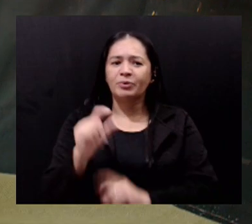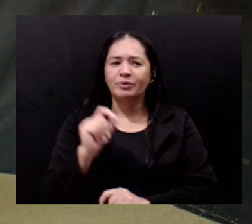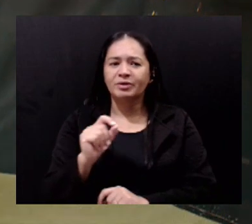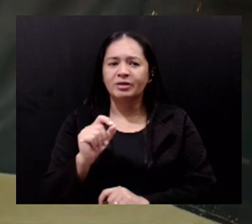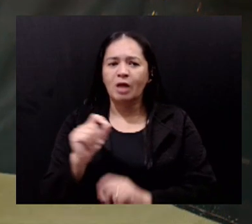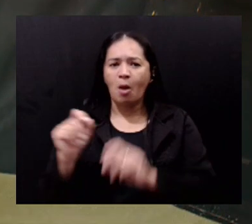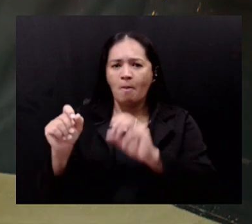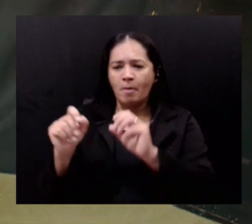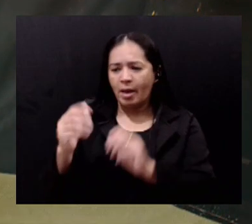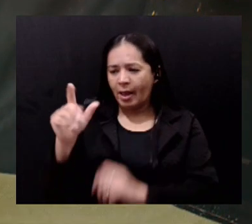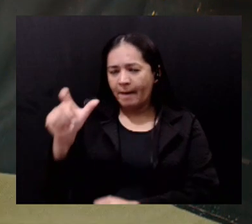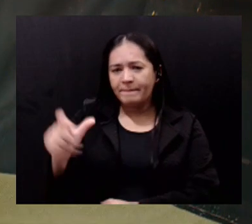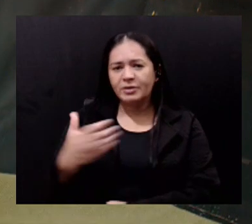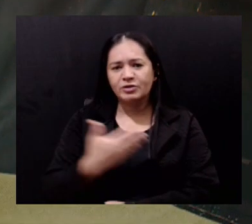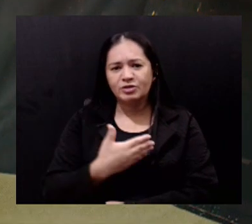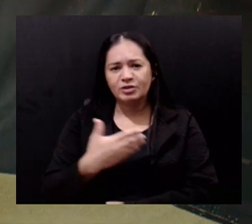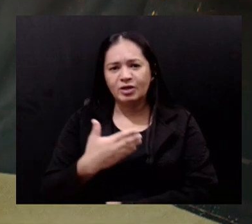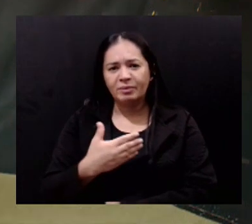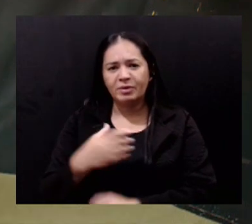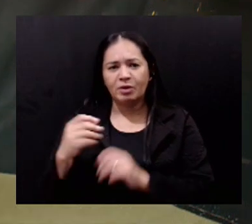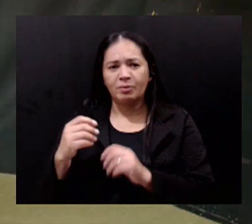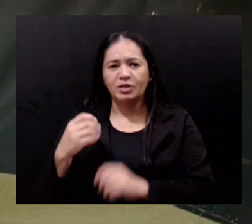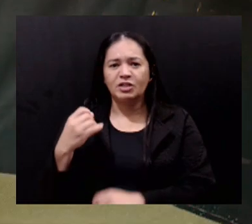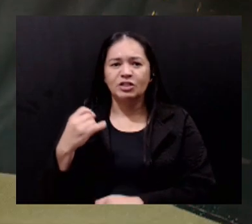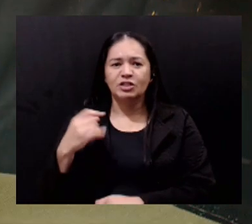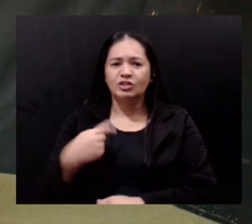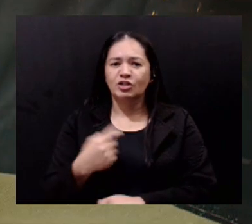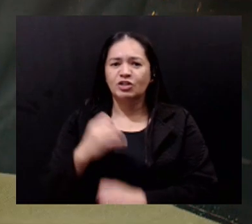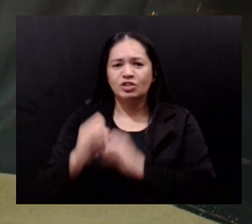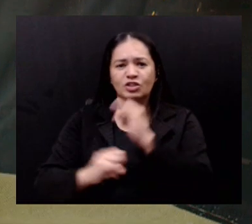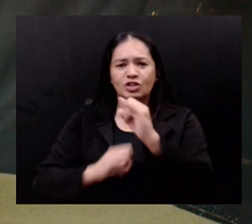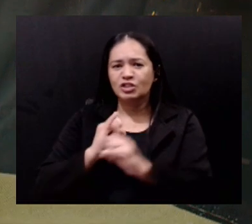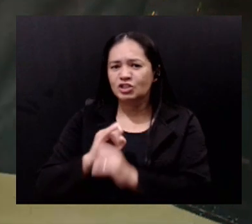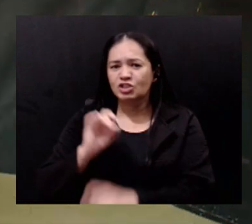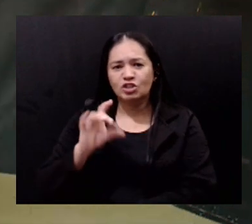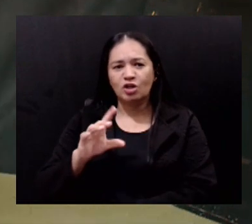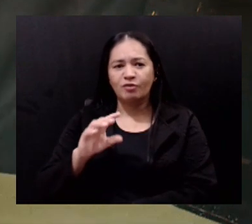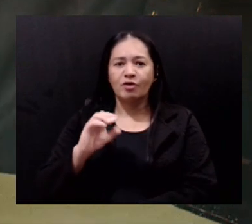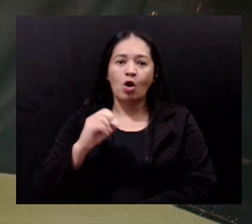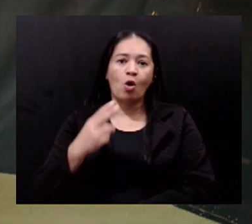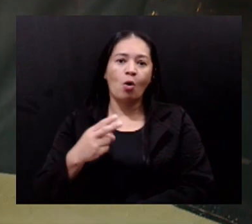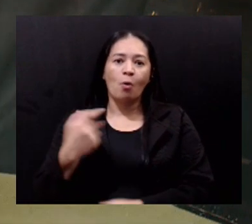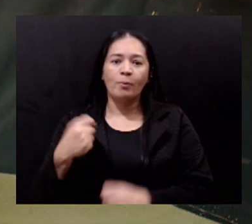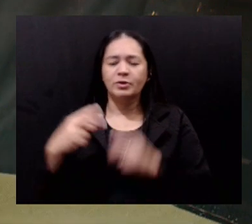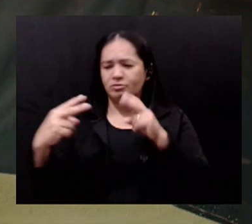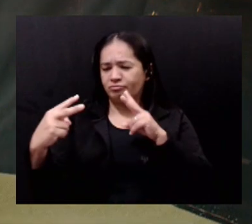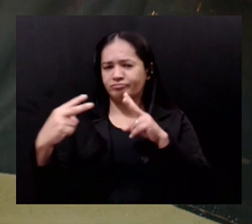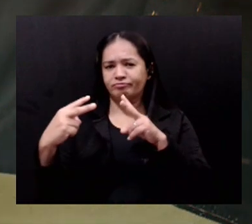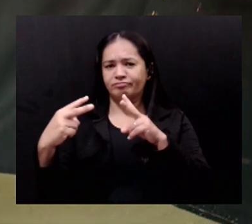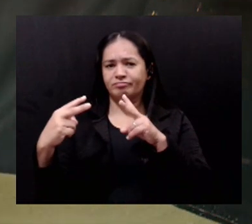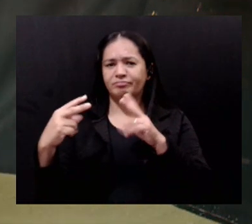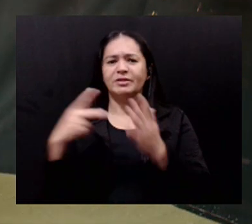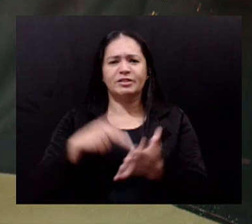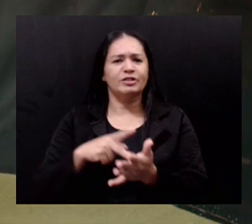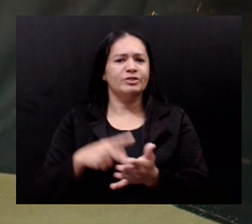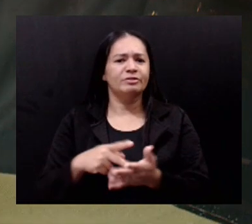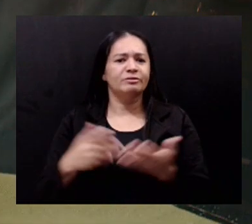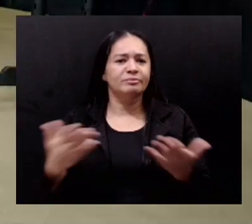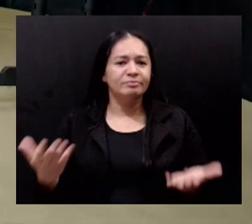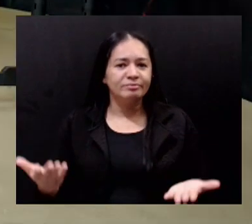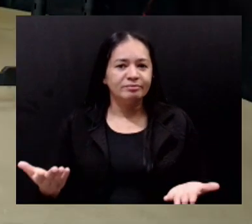quando a gente só se vê online? Ou a amizade precisa de olho no olho para ser de verdade? E agora,